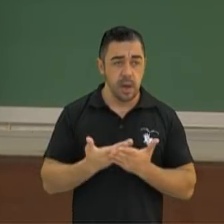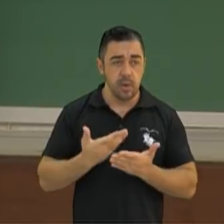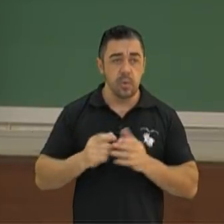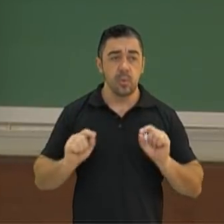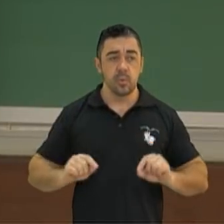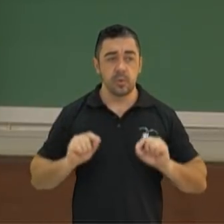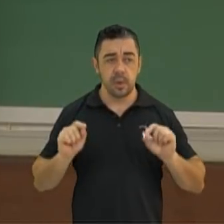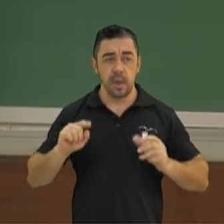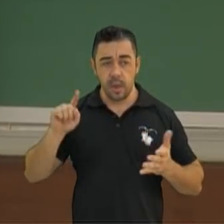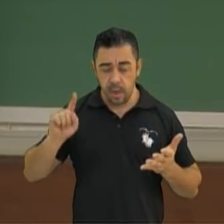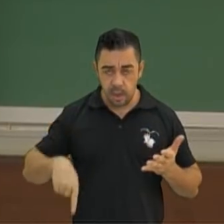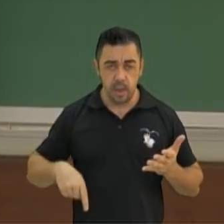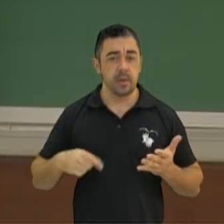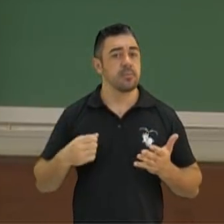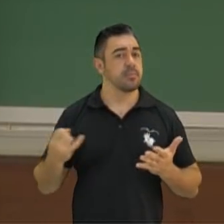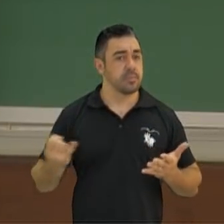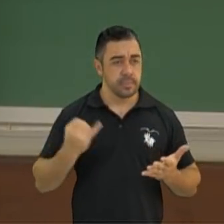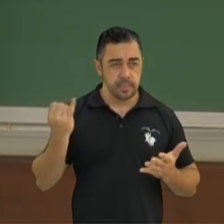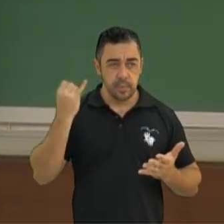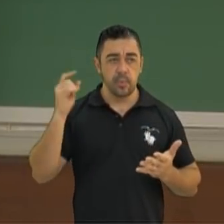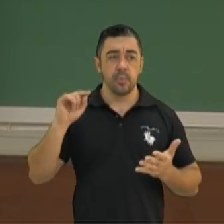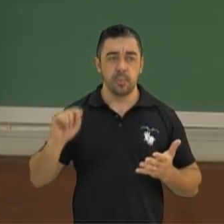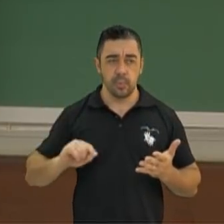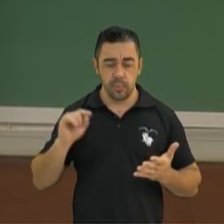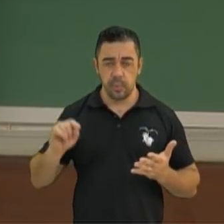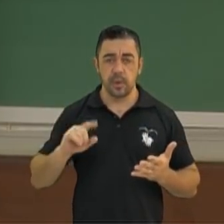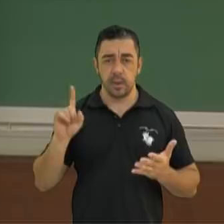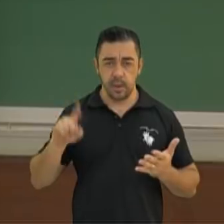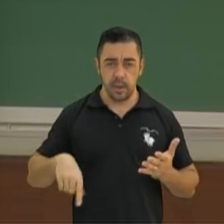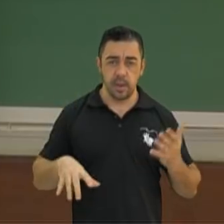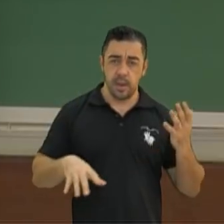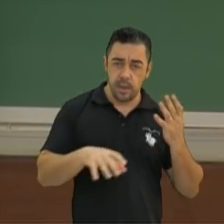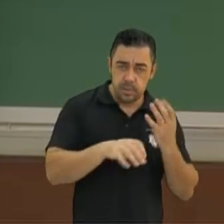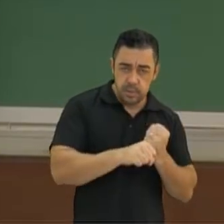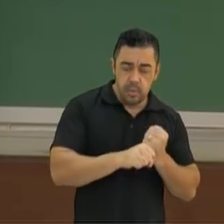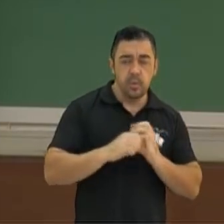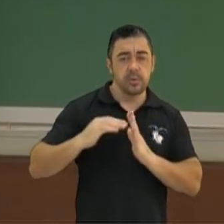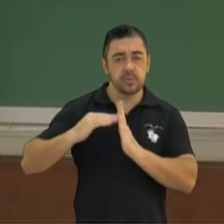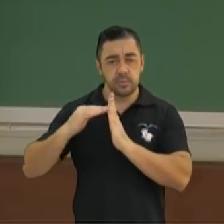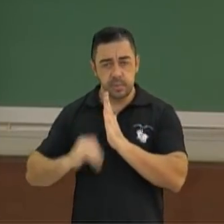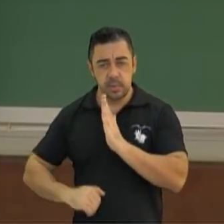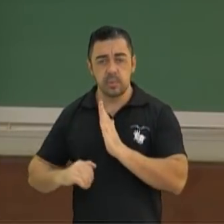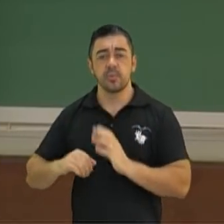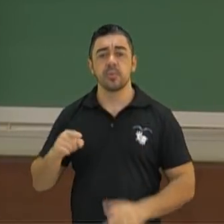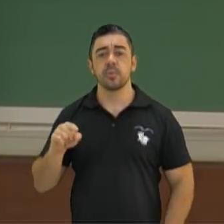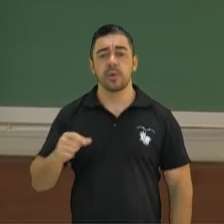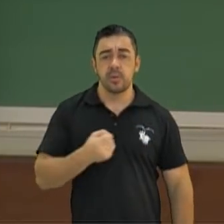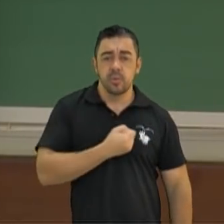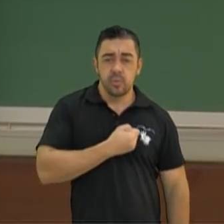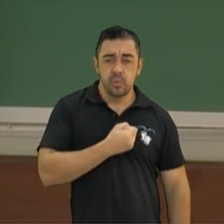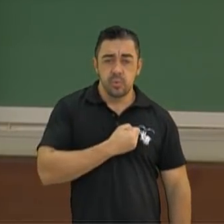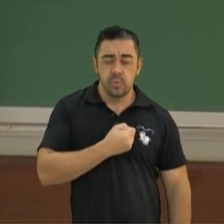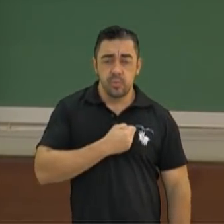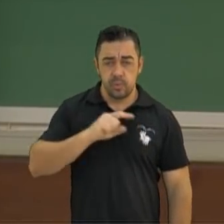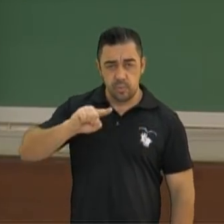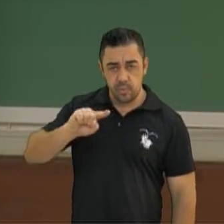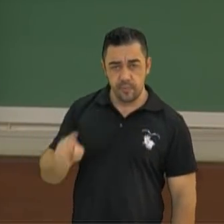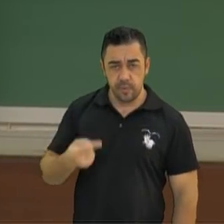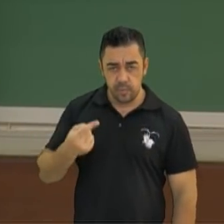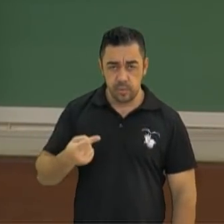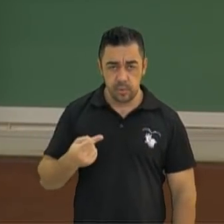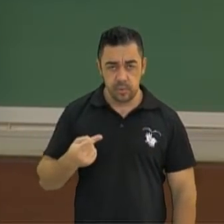sobre um assunto também que é muito importante. Nós vamos falar sobre a adição e subtração dos números